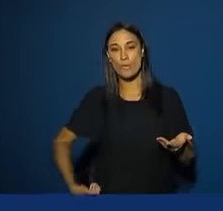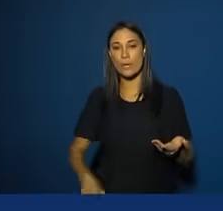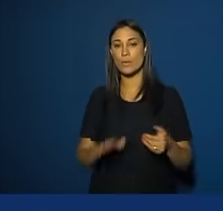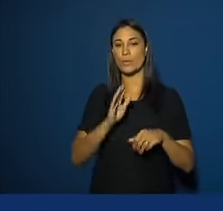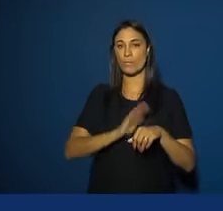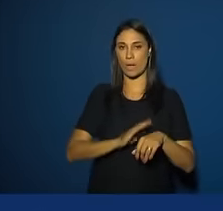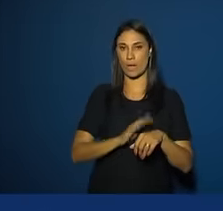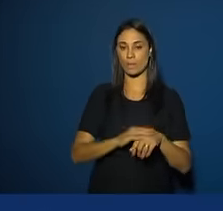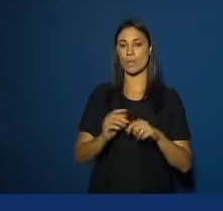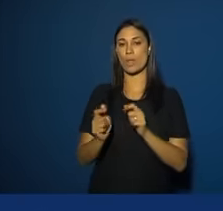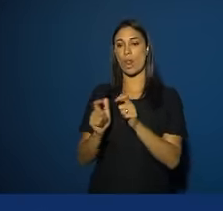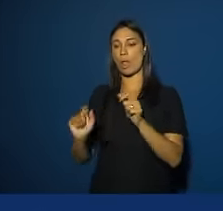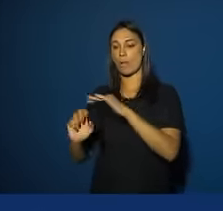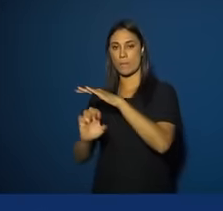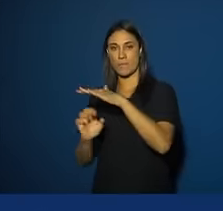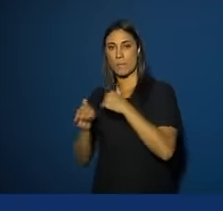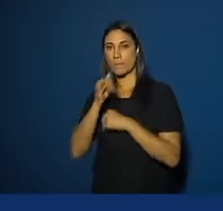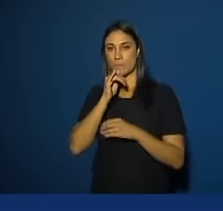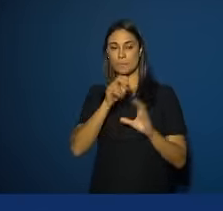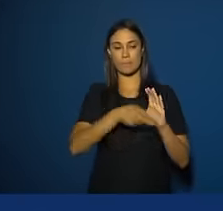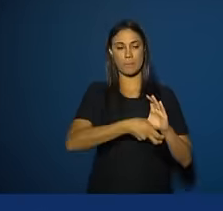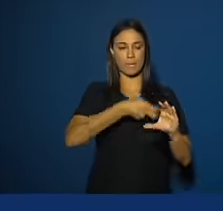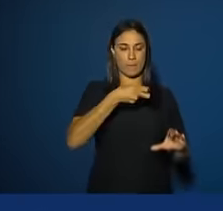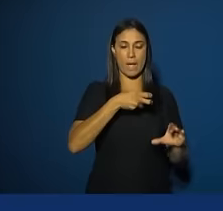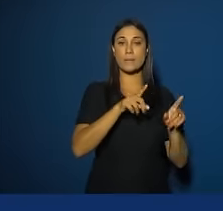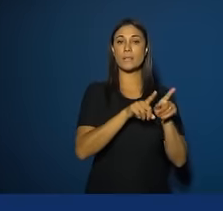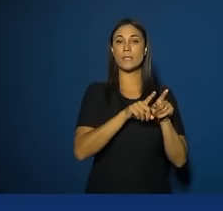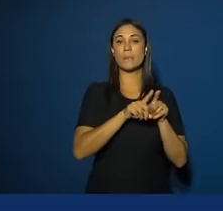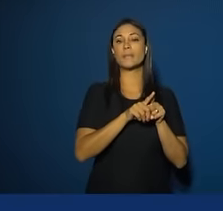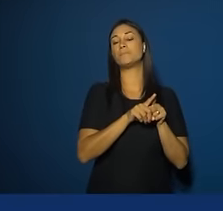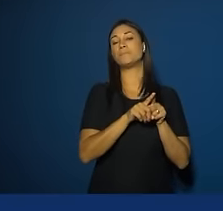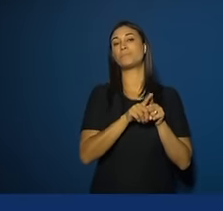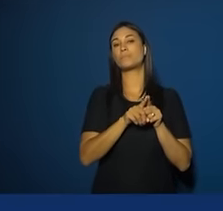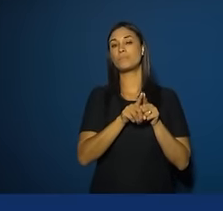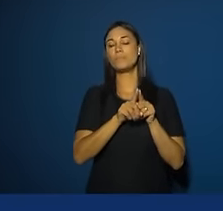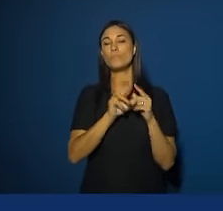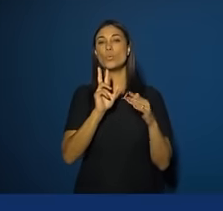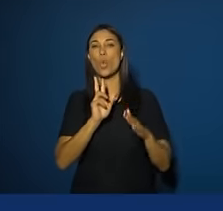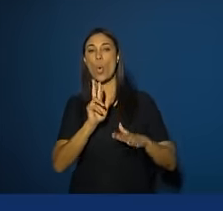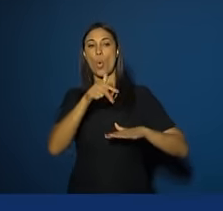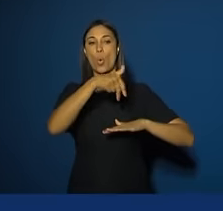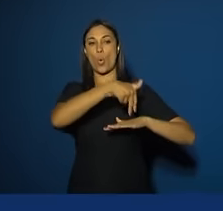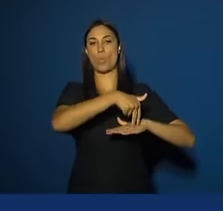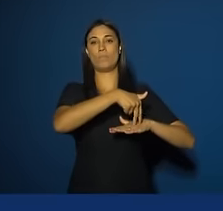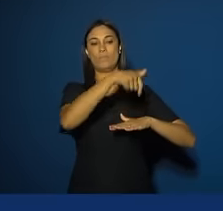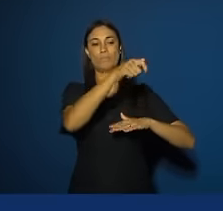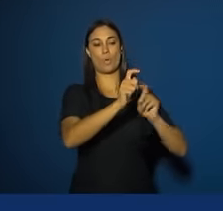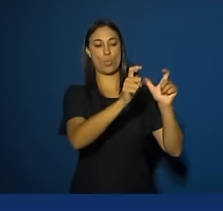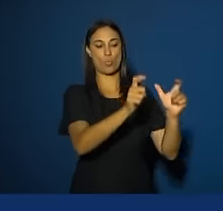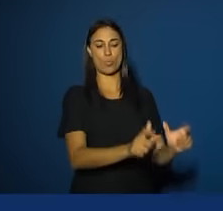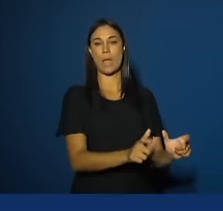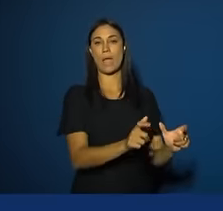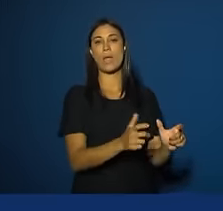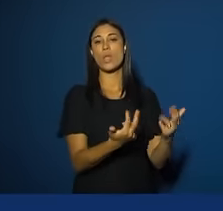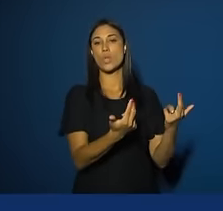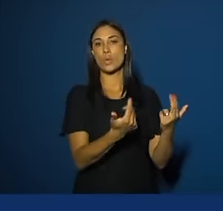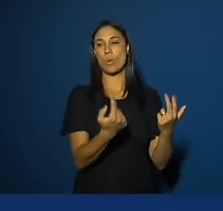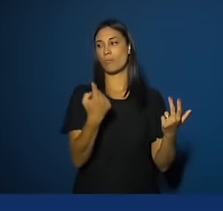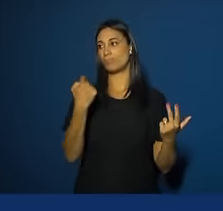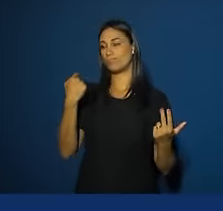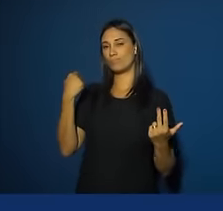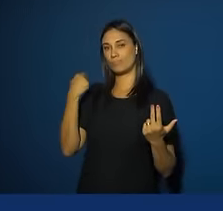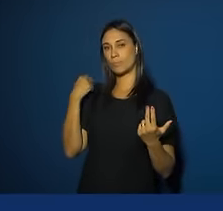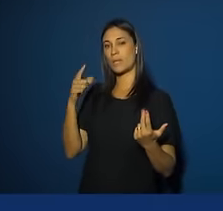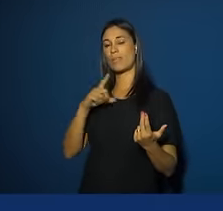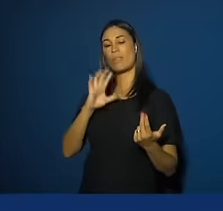suas grandes empresas se a gente pegar Petrobras o apetite político por reocupar a Petrobras como foi feito lá atrás